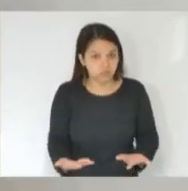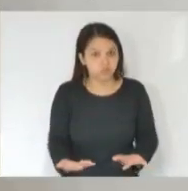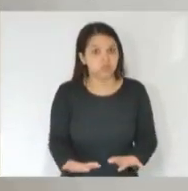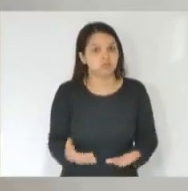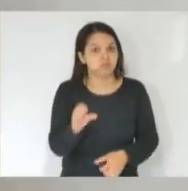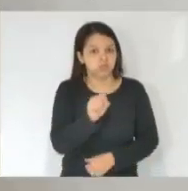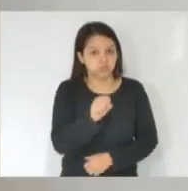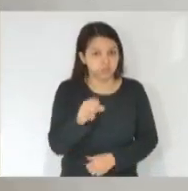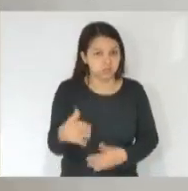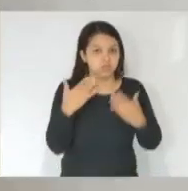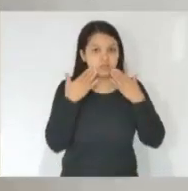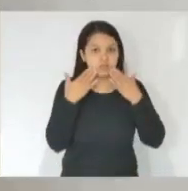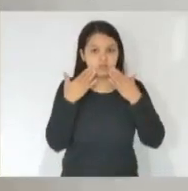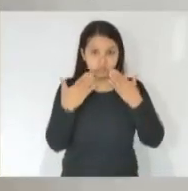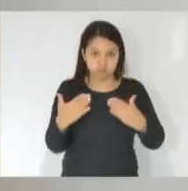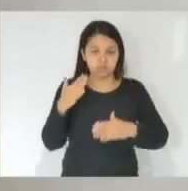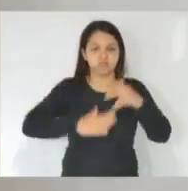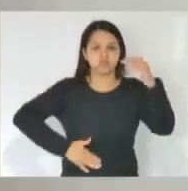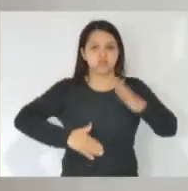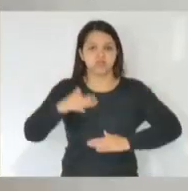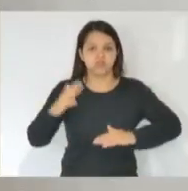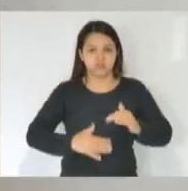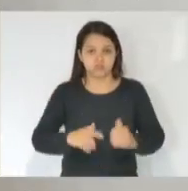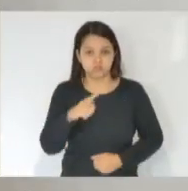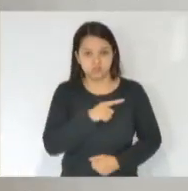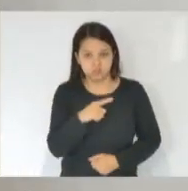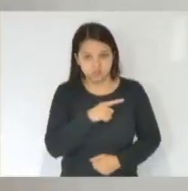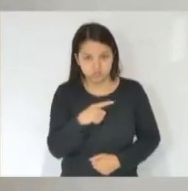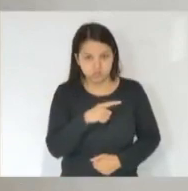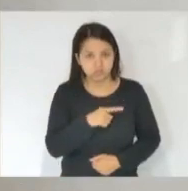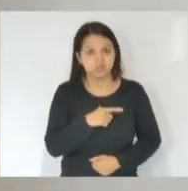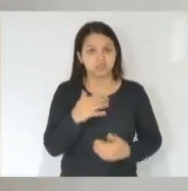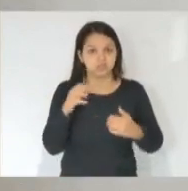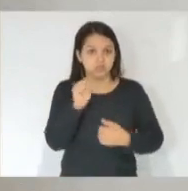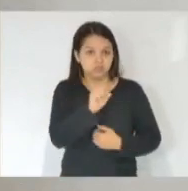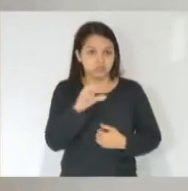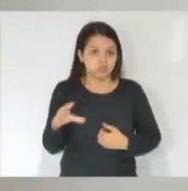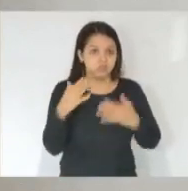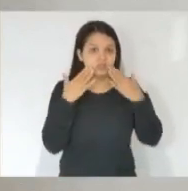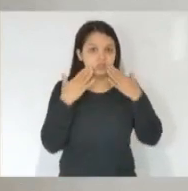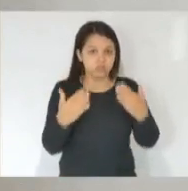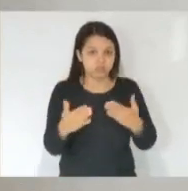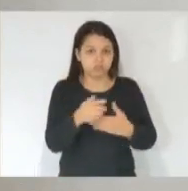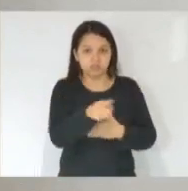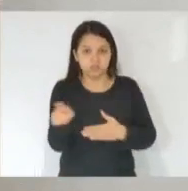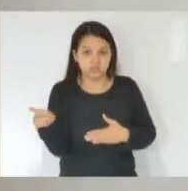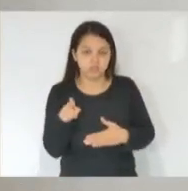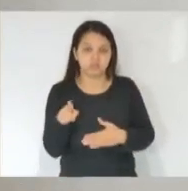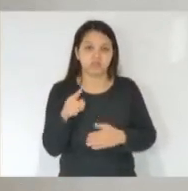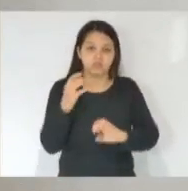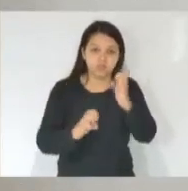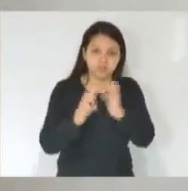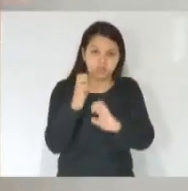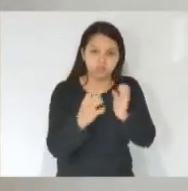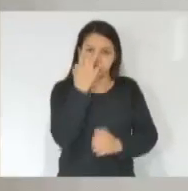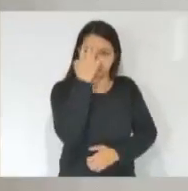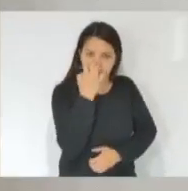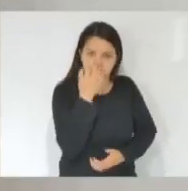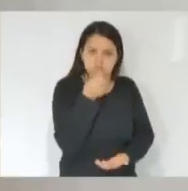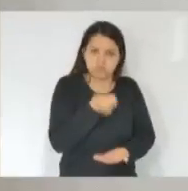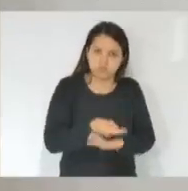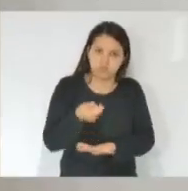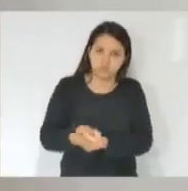competente, Santa Catarina se mostra, deputado Berlanda, que os empresários são sérios, que pagam imposto, que o povo é